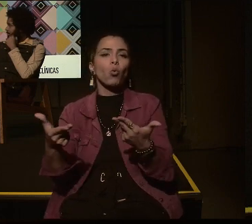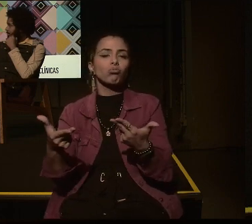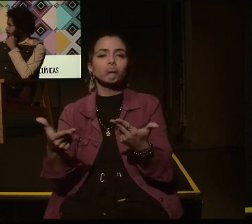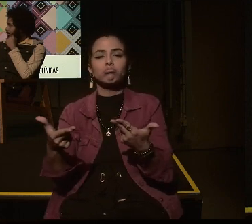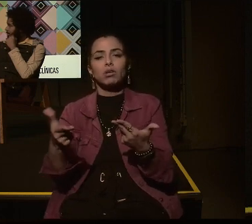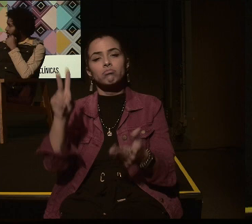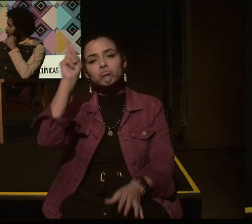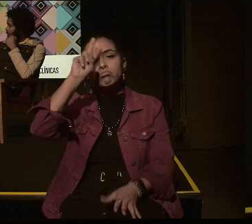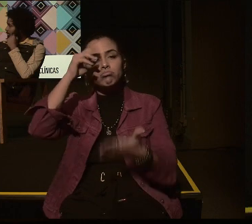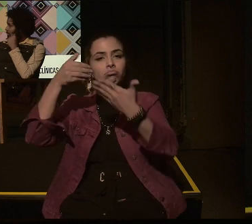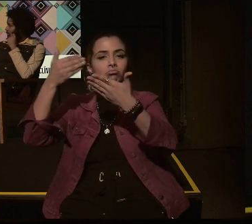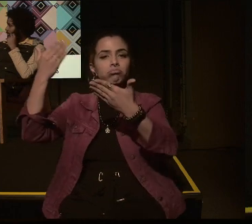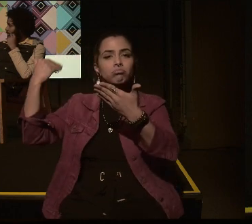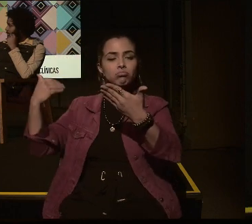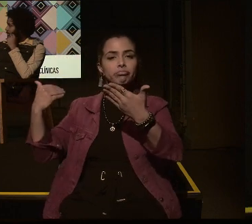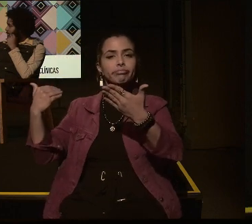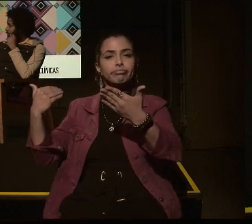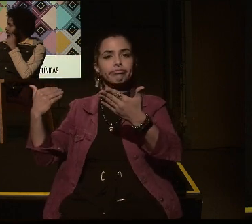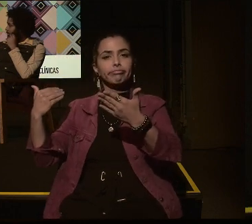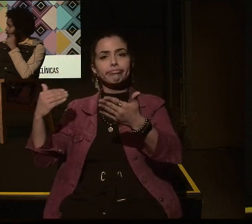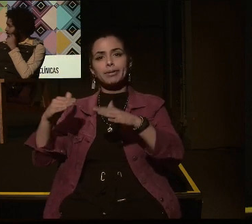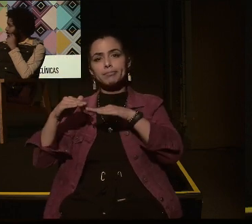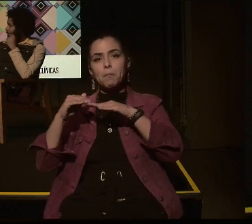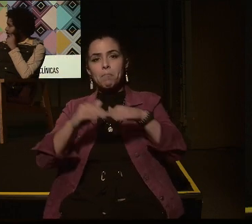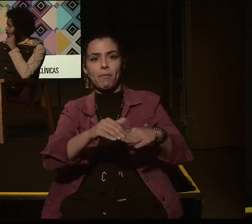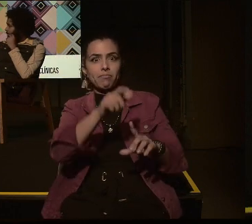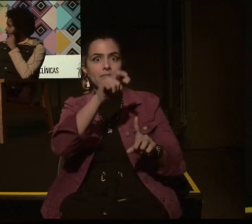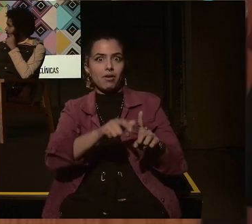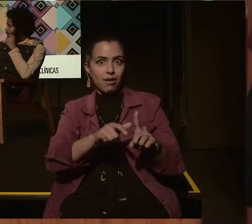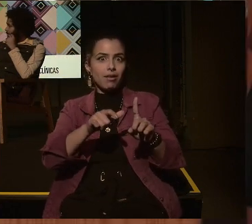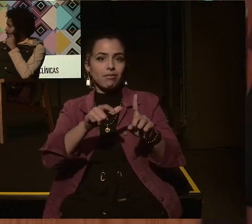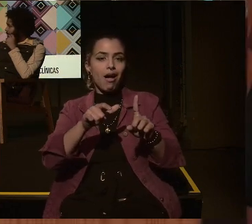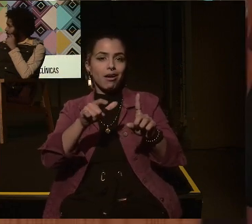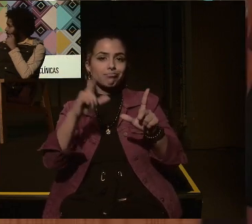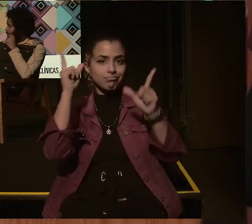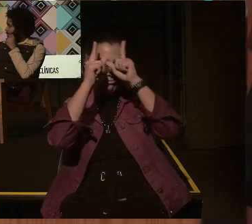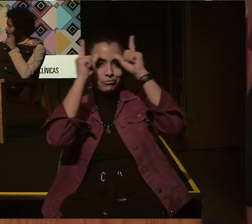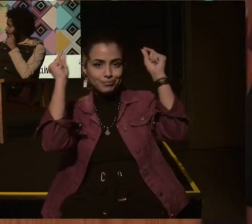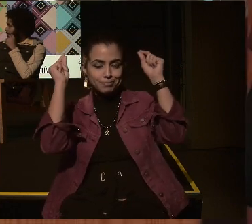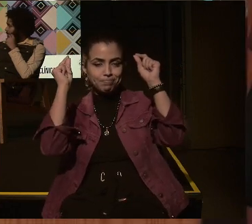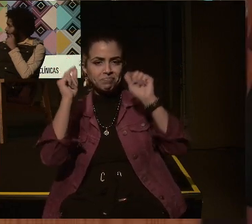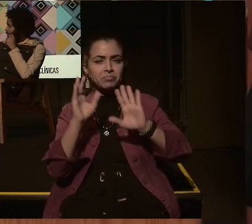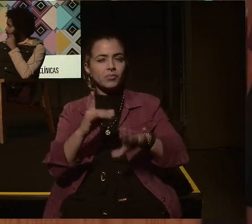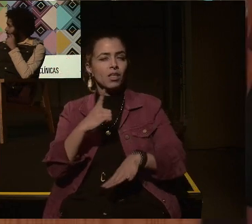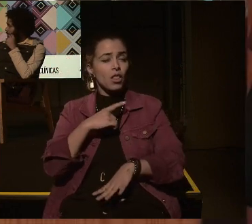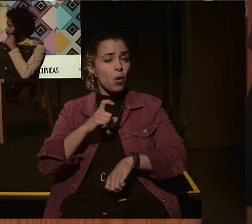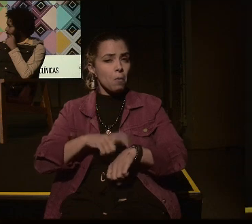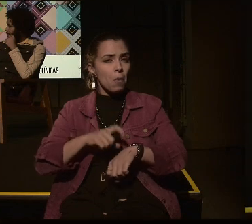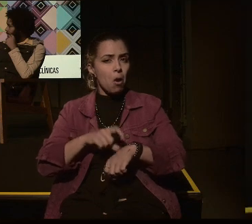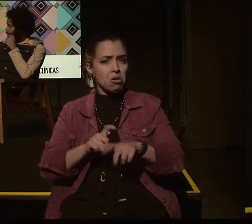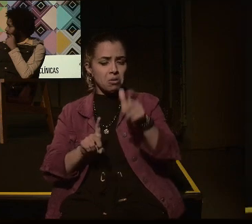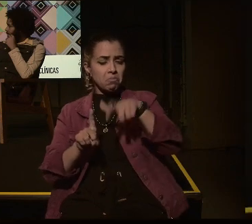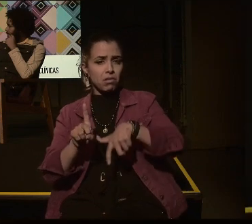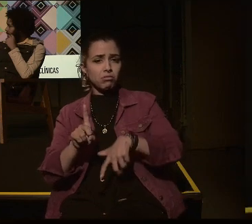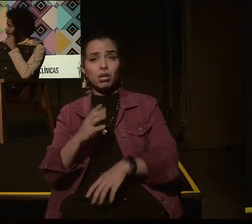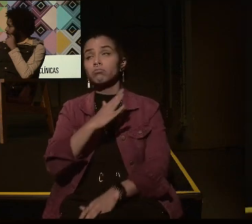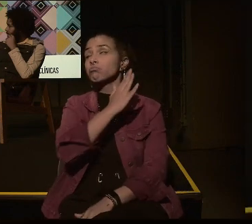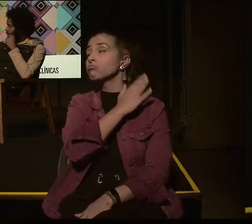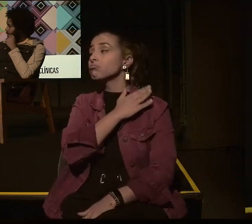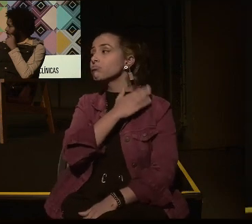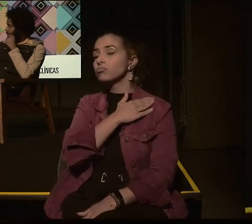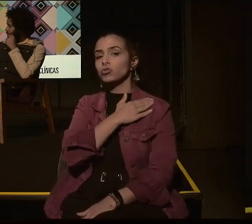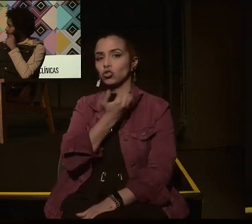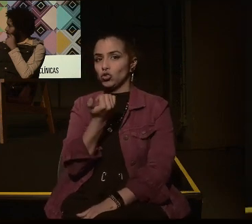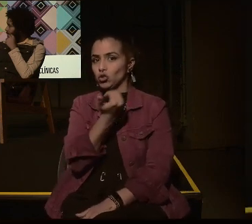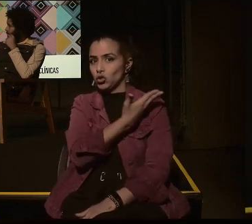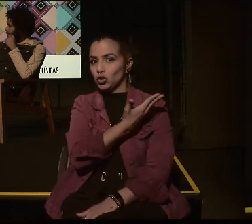lembranças incorriam nela, profissional. Chega um determinado momento que ele está lá de costas para ela, de frente para o médico, e ele fala